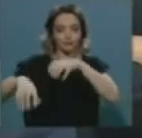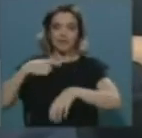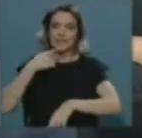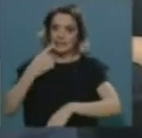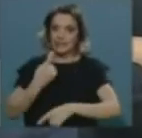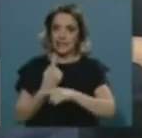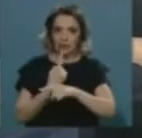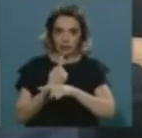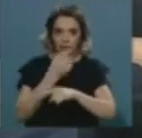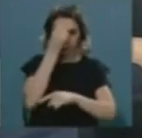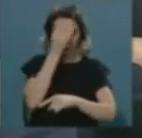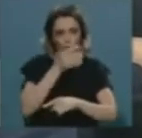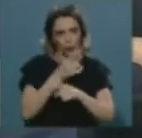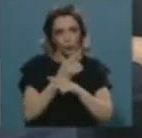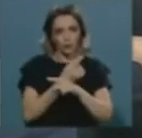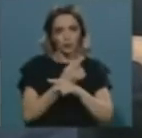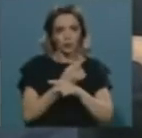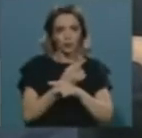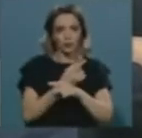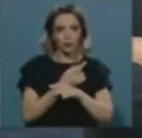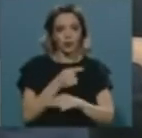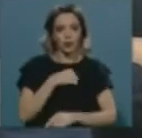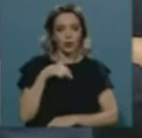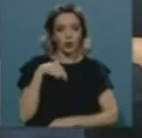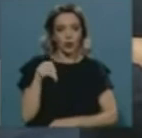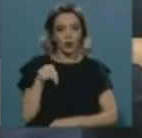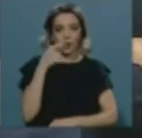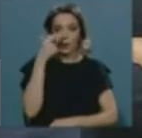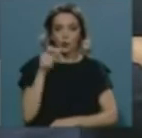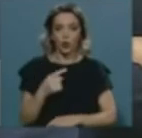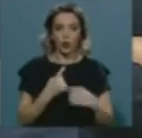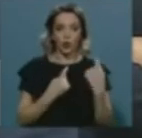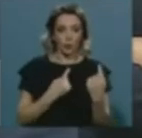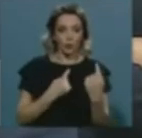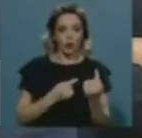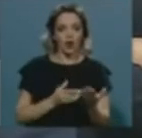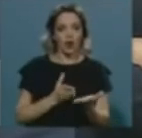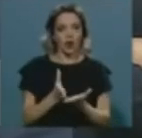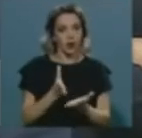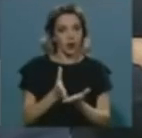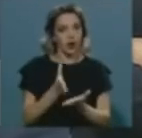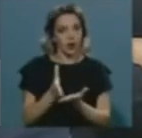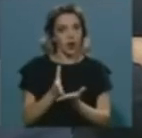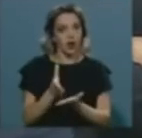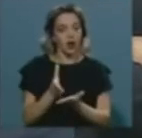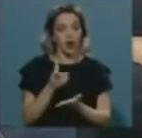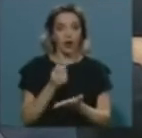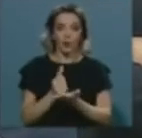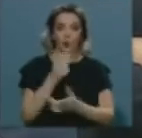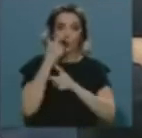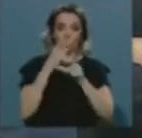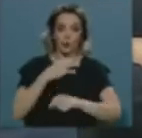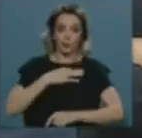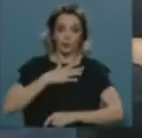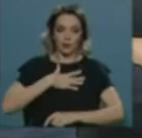vamos ter aqui no gabinete uma pessoa em permanência para apoiar os empresários do Porto Santo nos